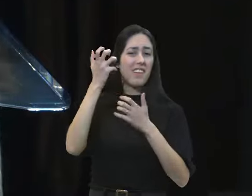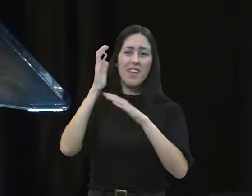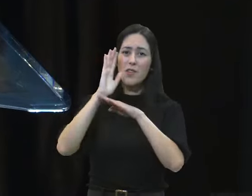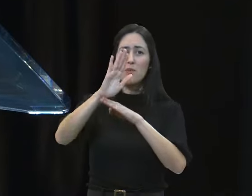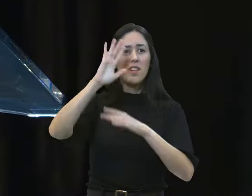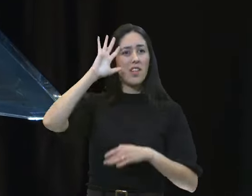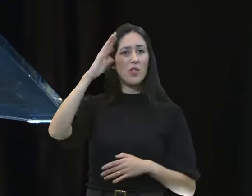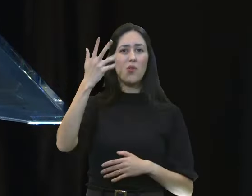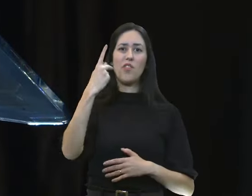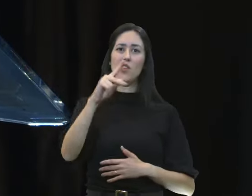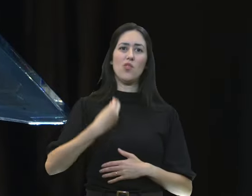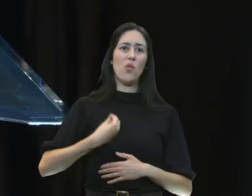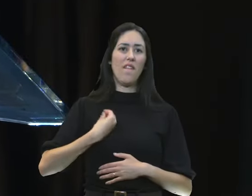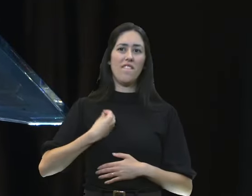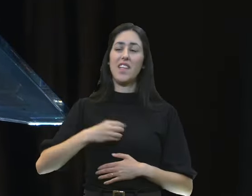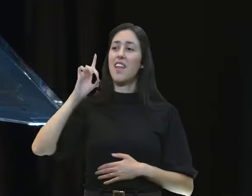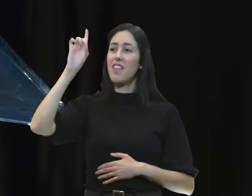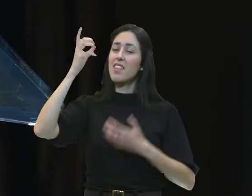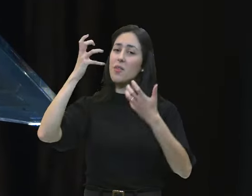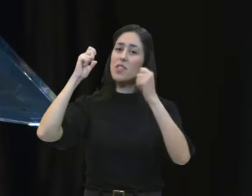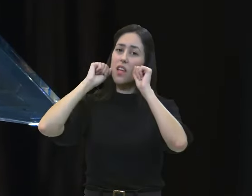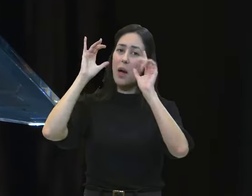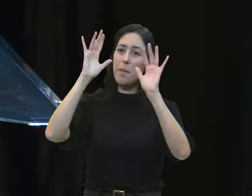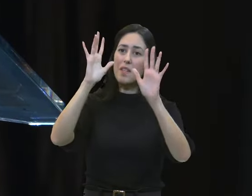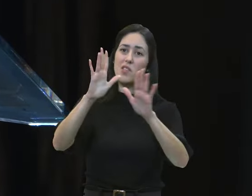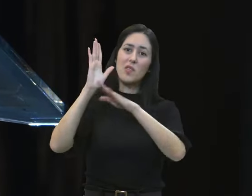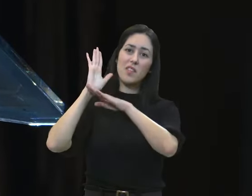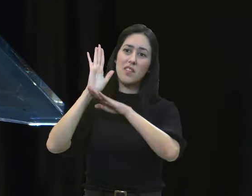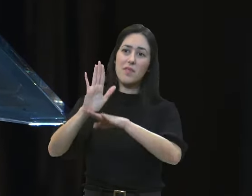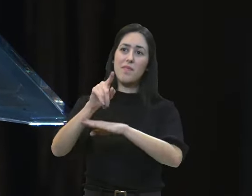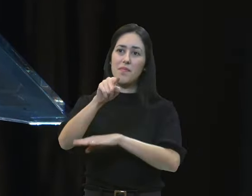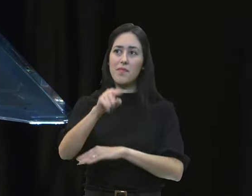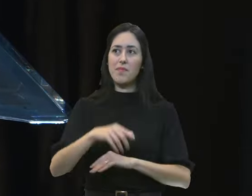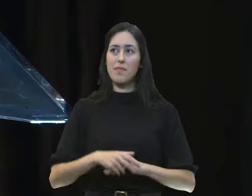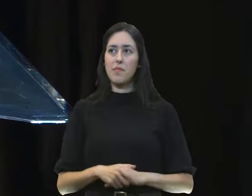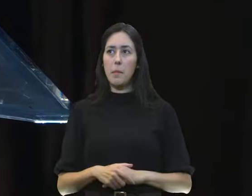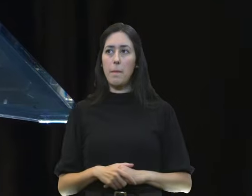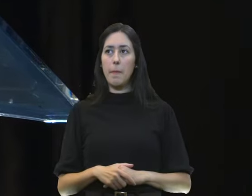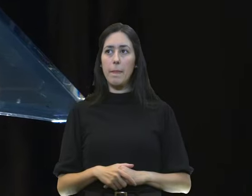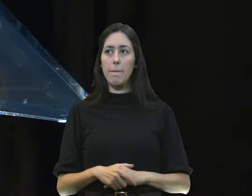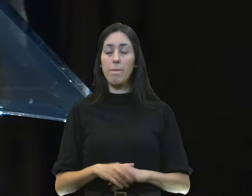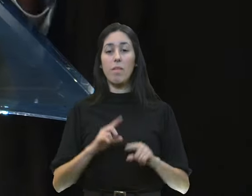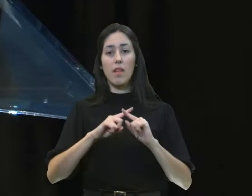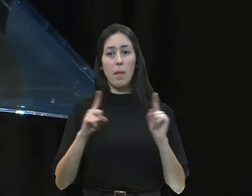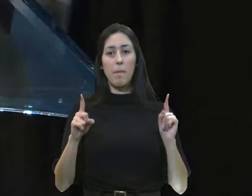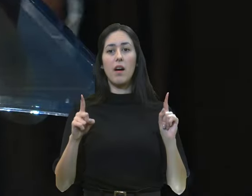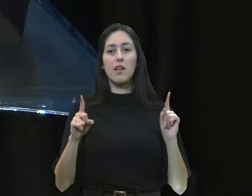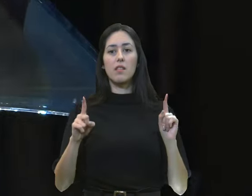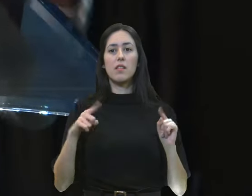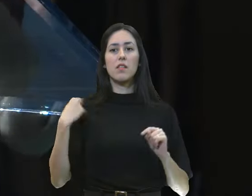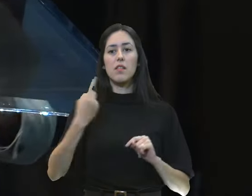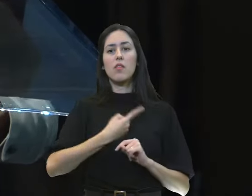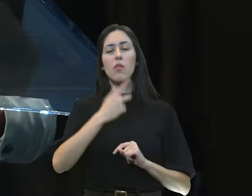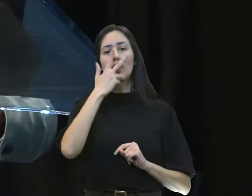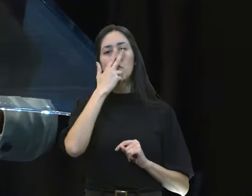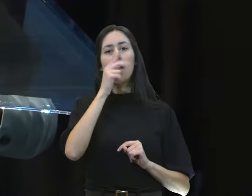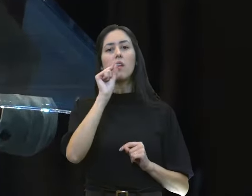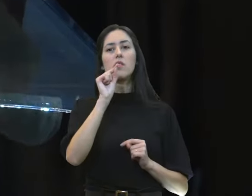sua vida, quer te abençoar, derramar graça. Mas sabe, a gente fica cheio de